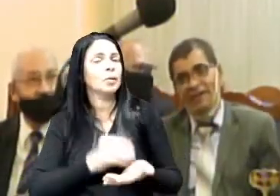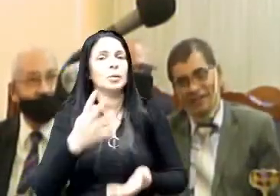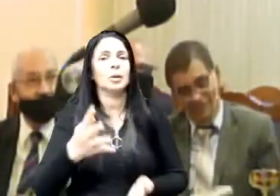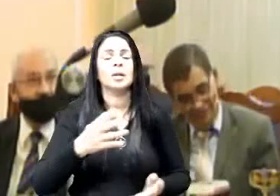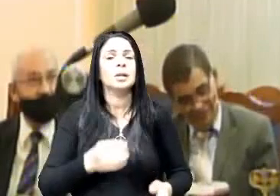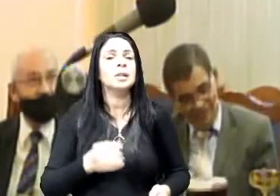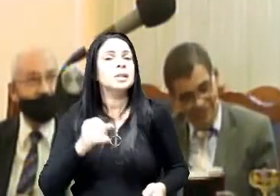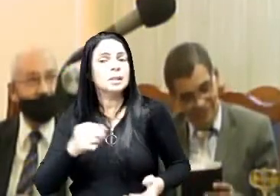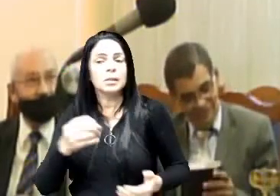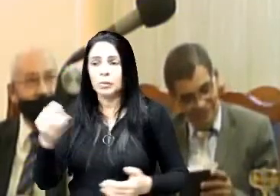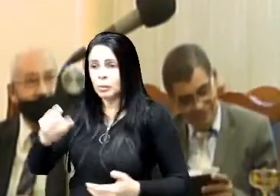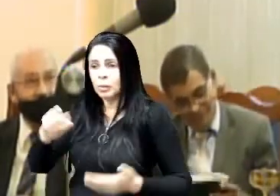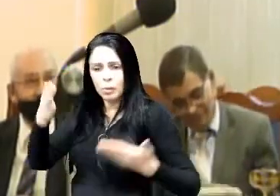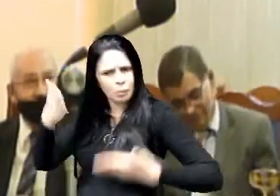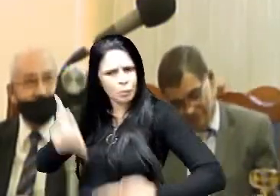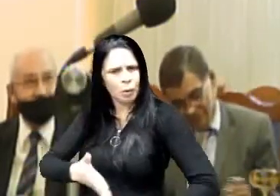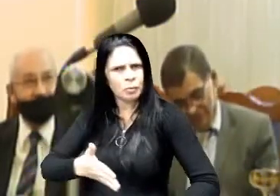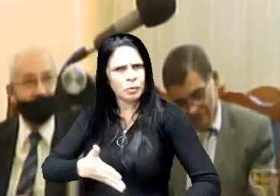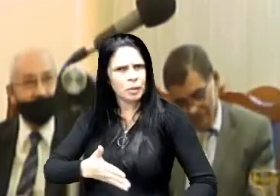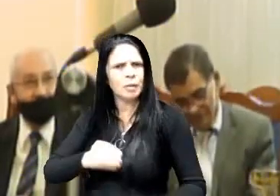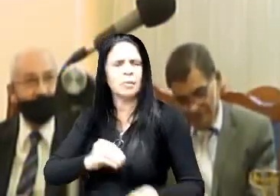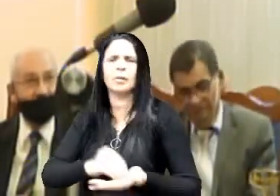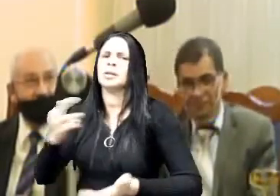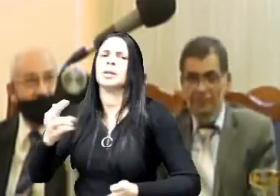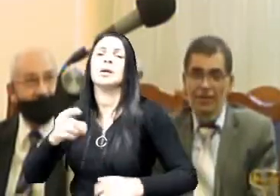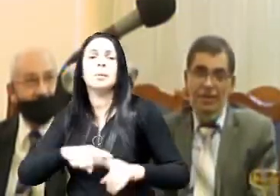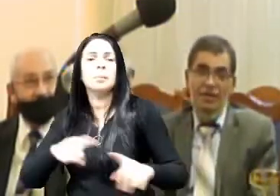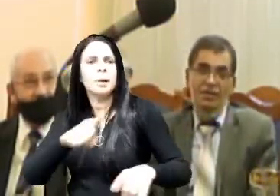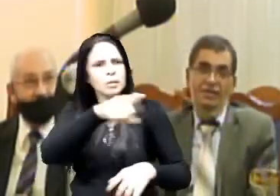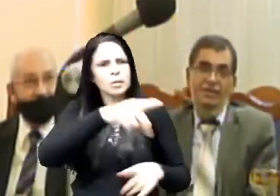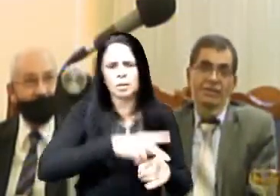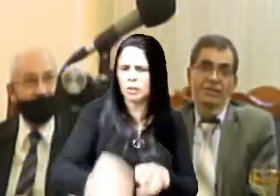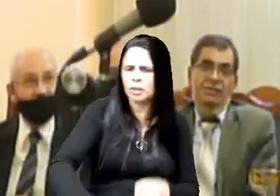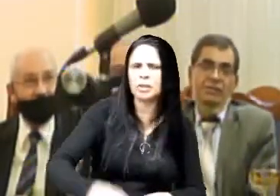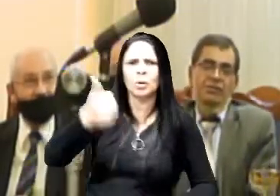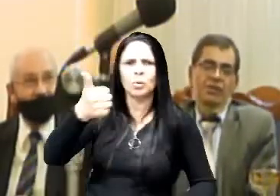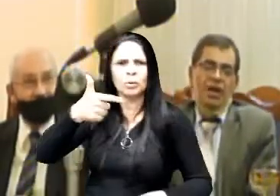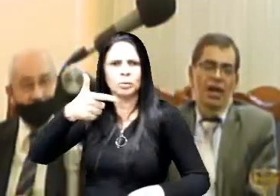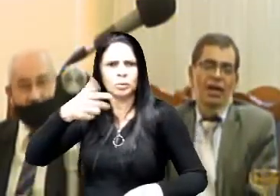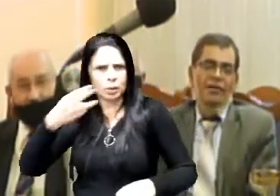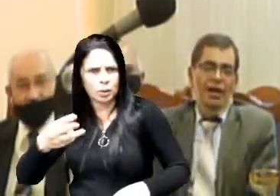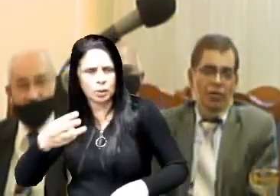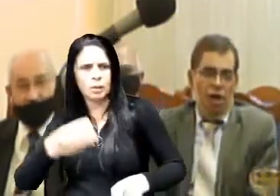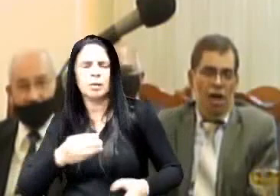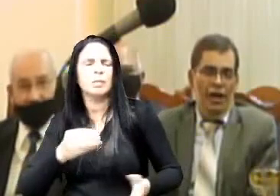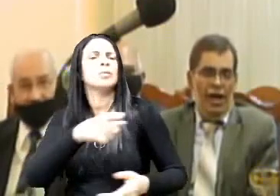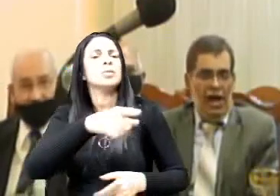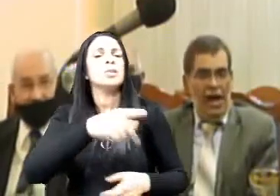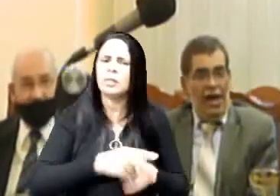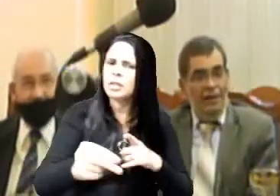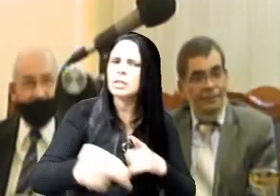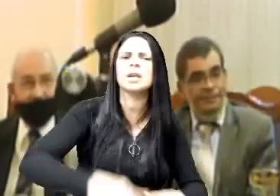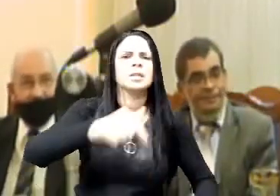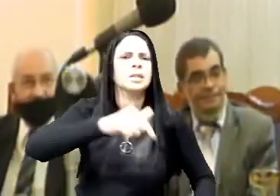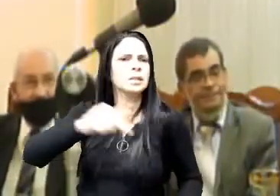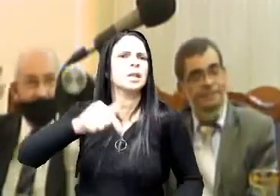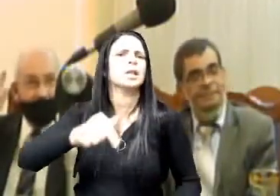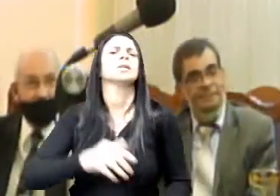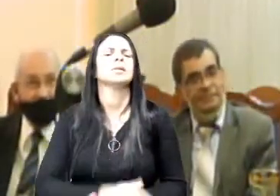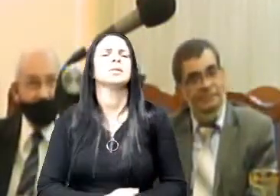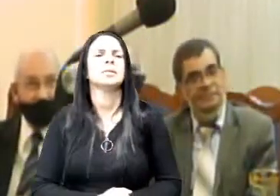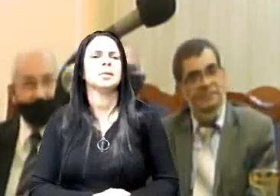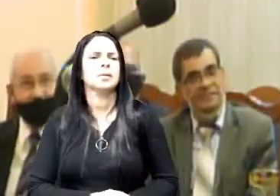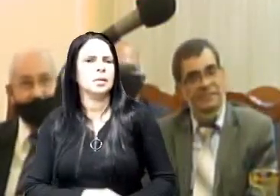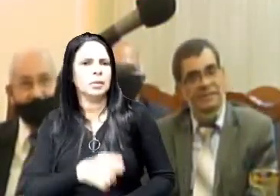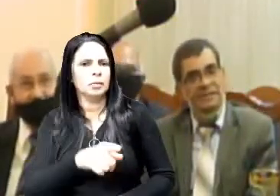3. Mas se tu venceu uma, venceu 2, venceu 3, vai vencer as 7. E vai sair afinado